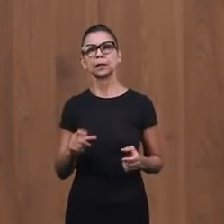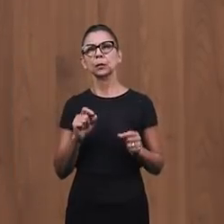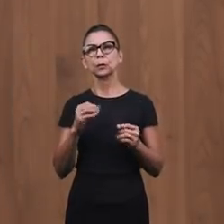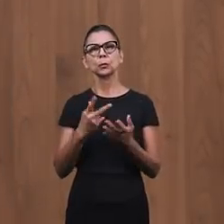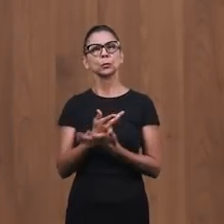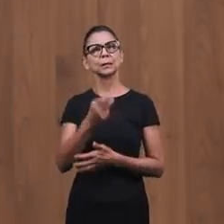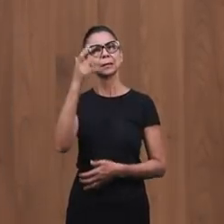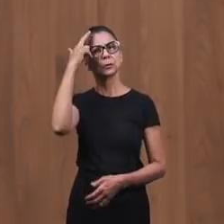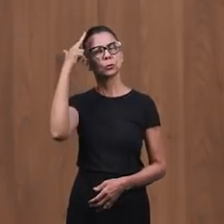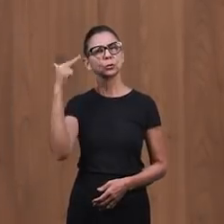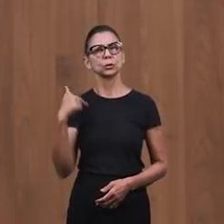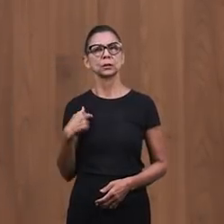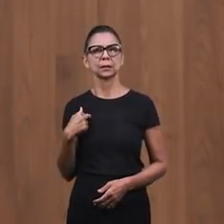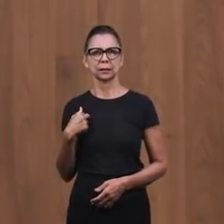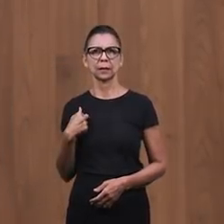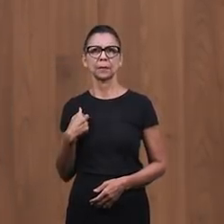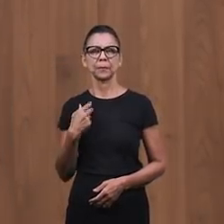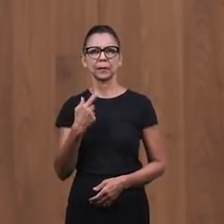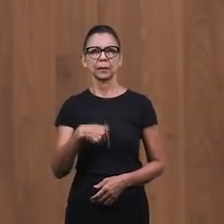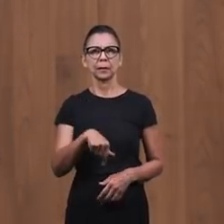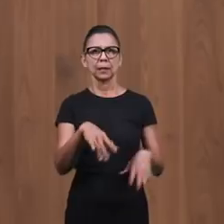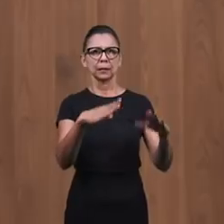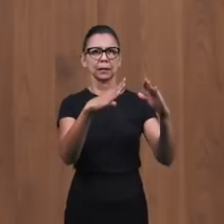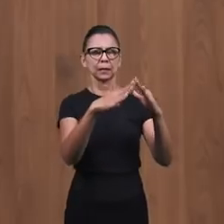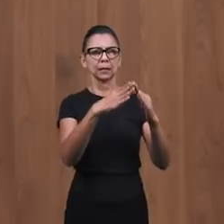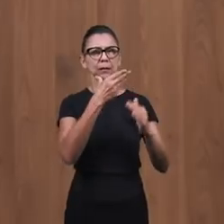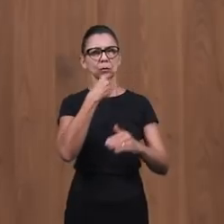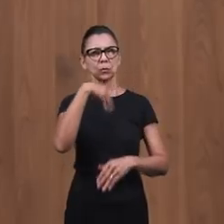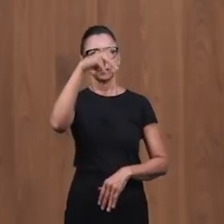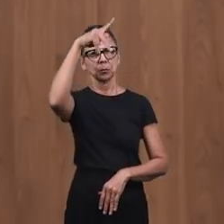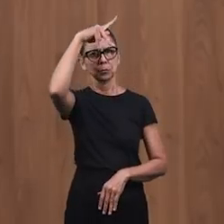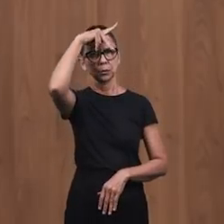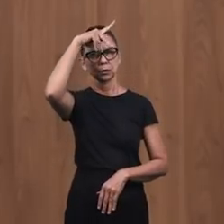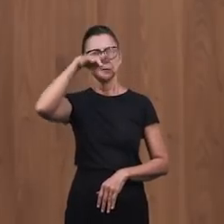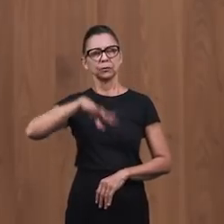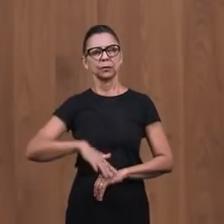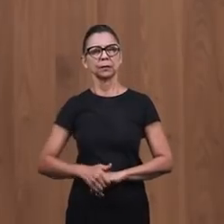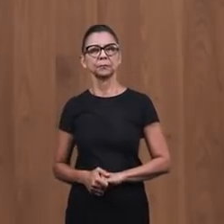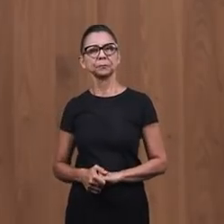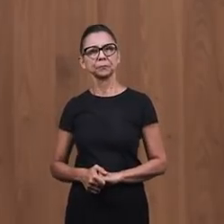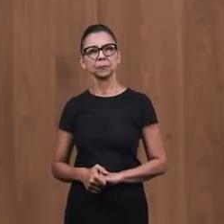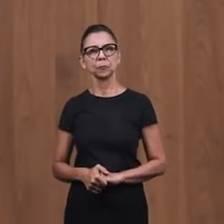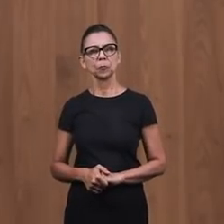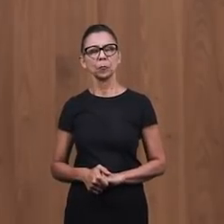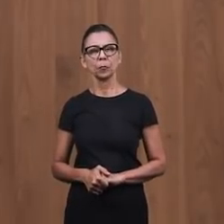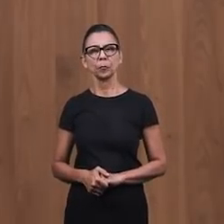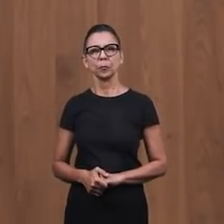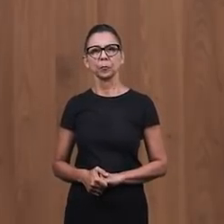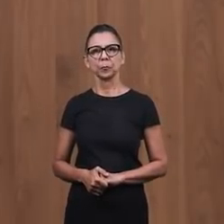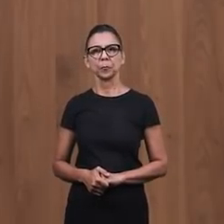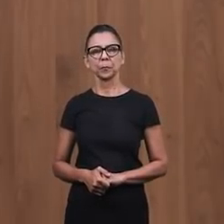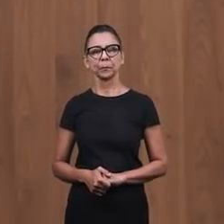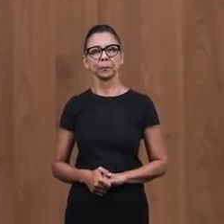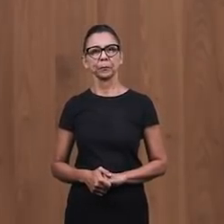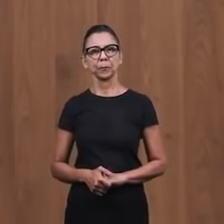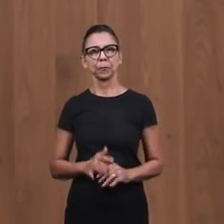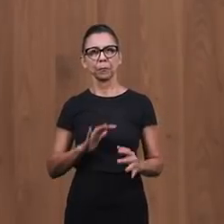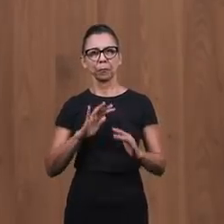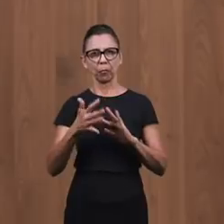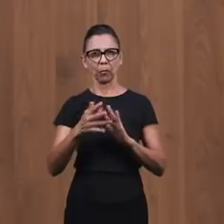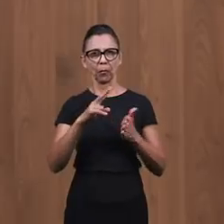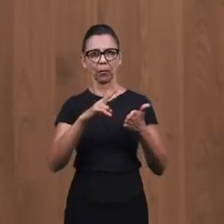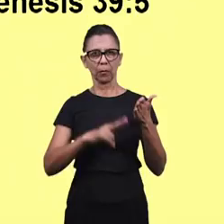o que aconteceu com José na casa de Potifar. Para isso, vamos ler o texto da Palavra de Deus que está projetado